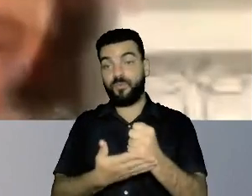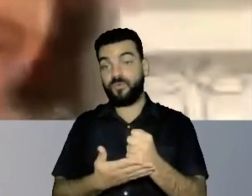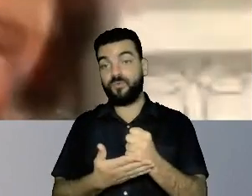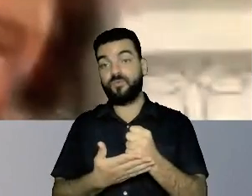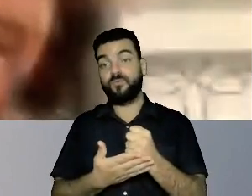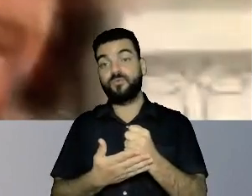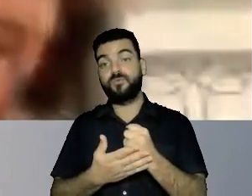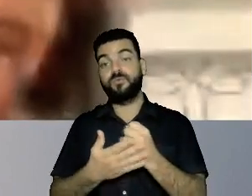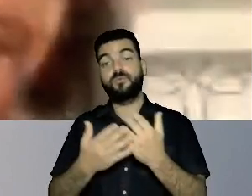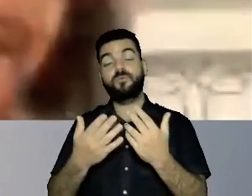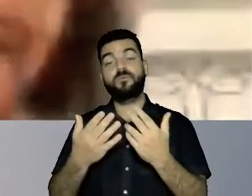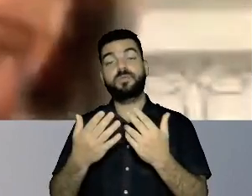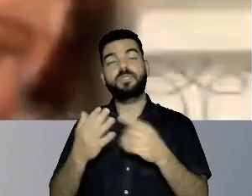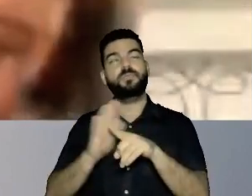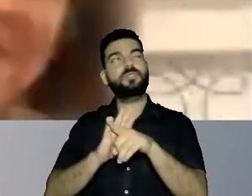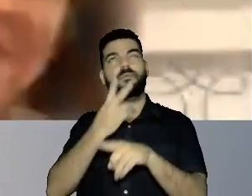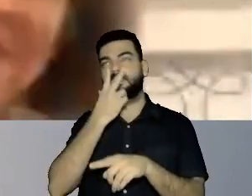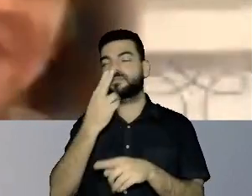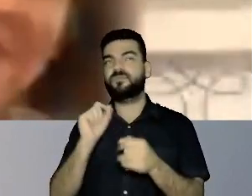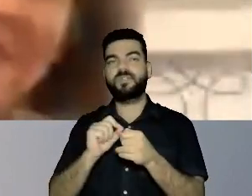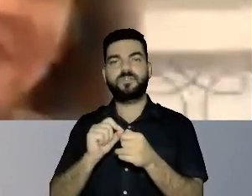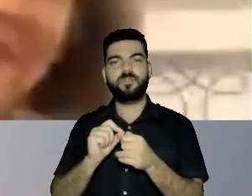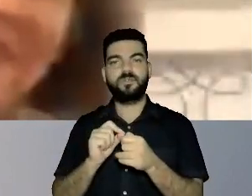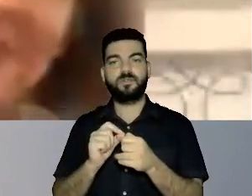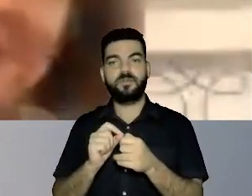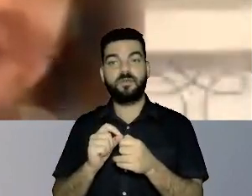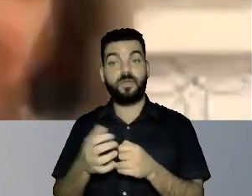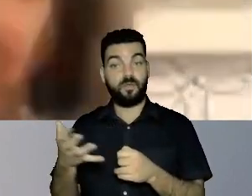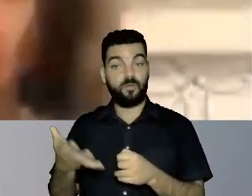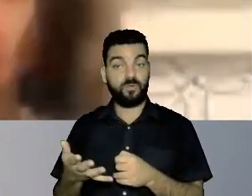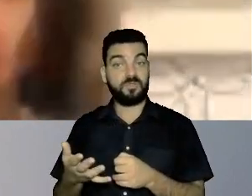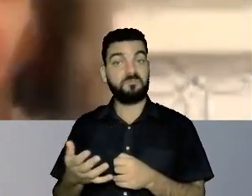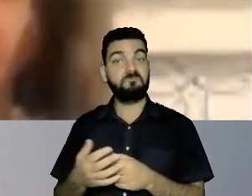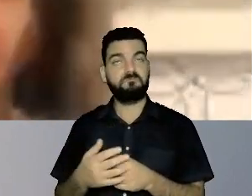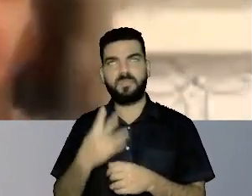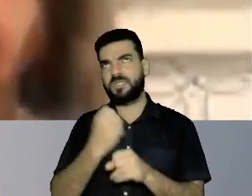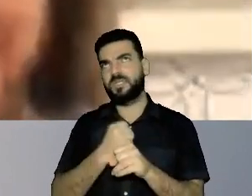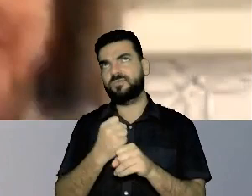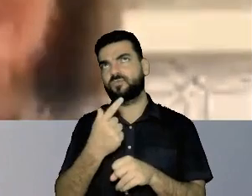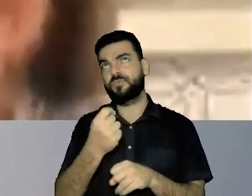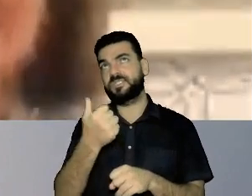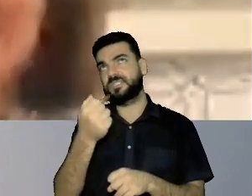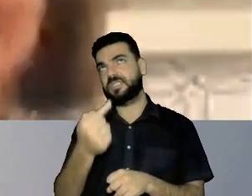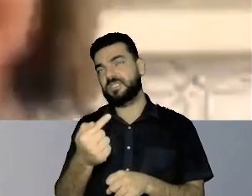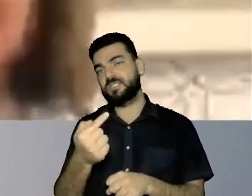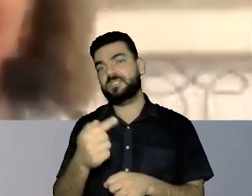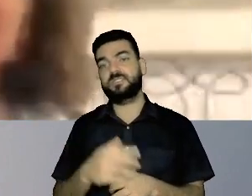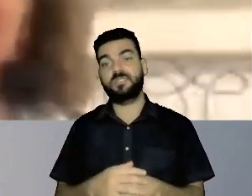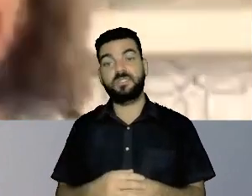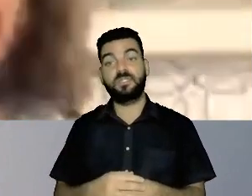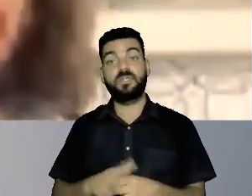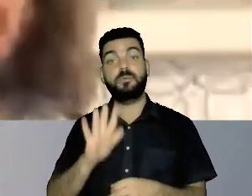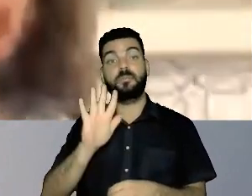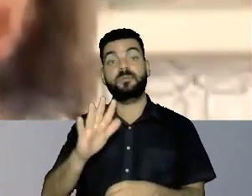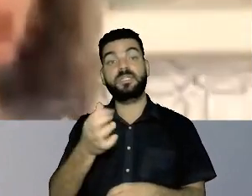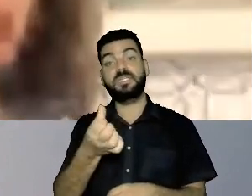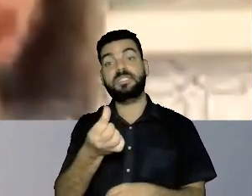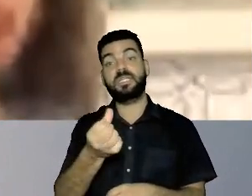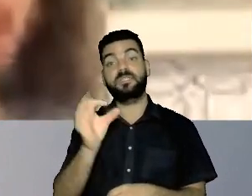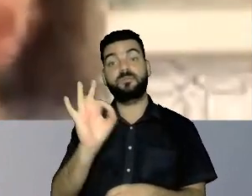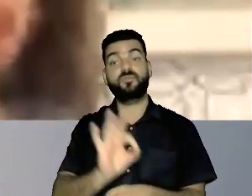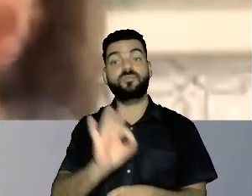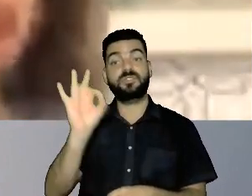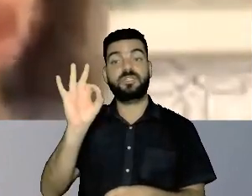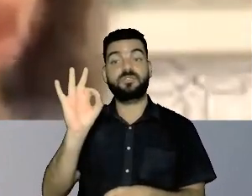Então, por uma estatística, inclusive com colaboração do próprio MASP, na exposição que teve aqui